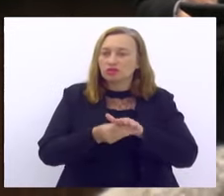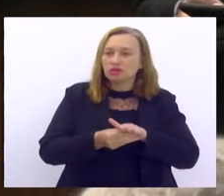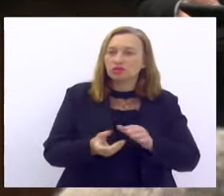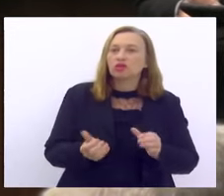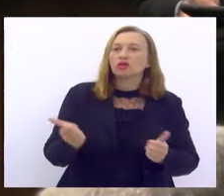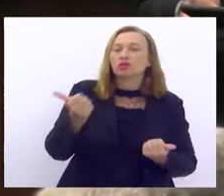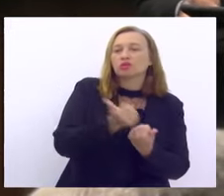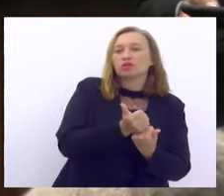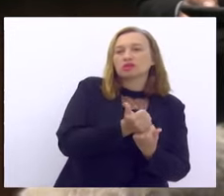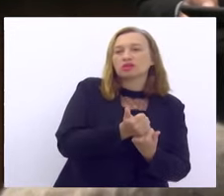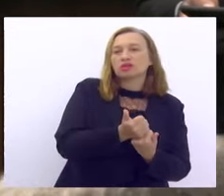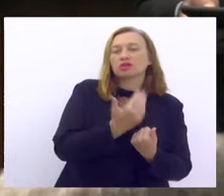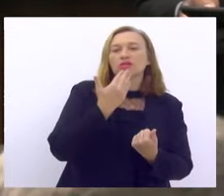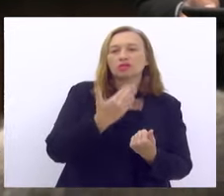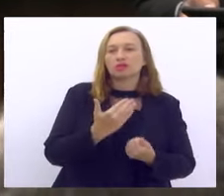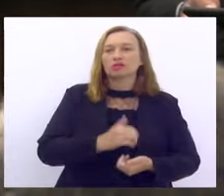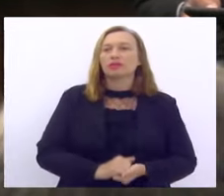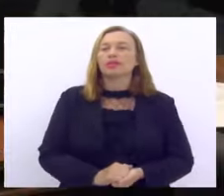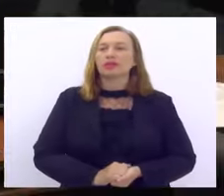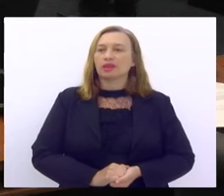por substitutivo.